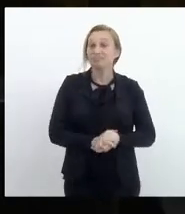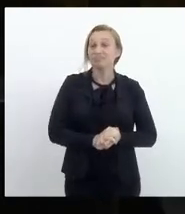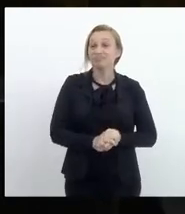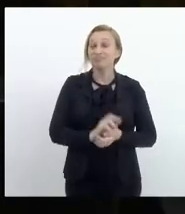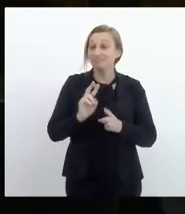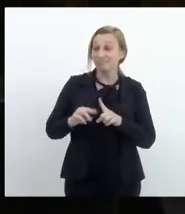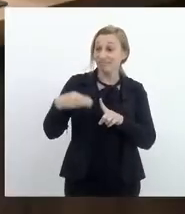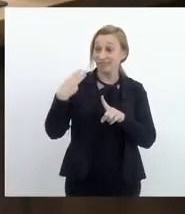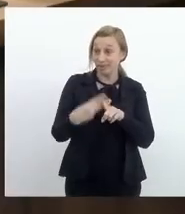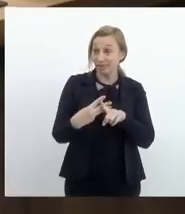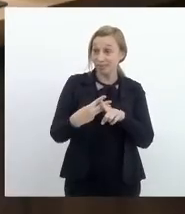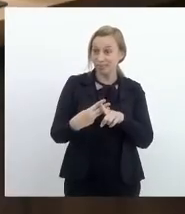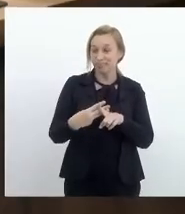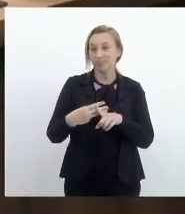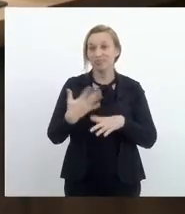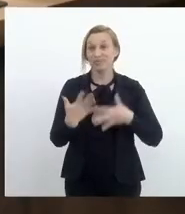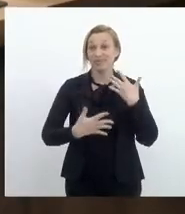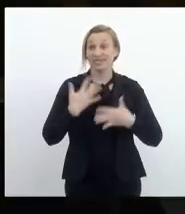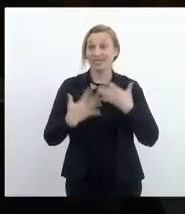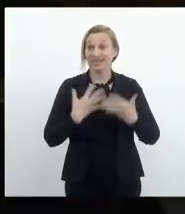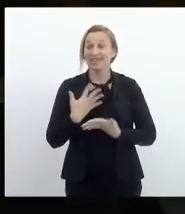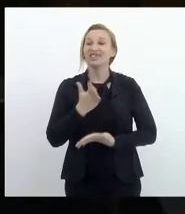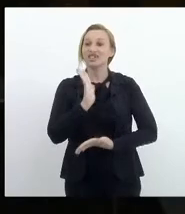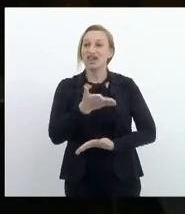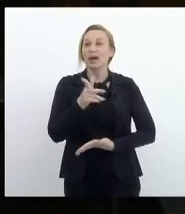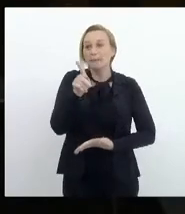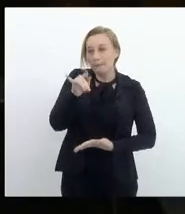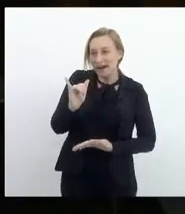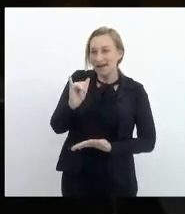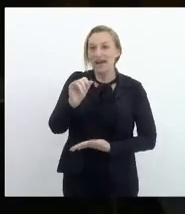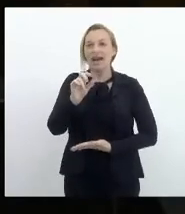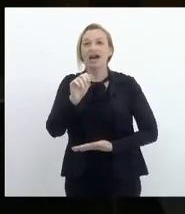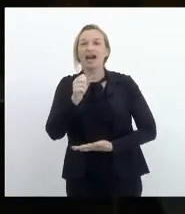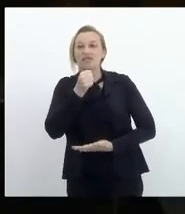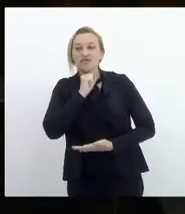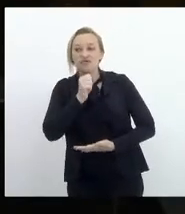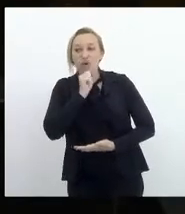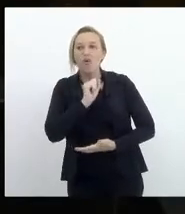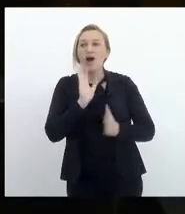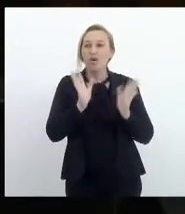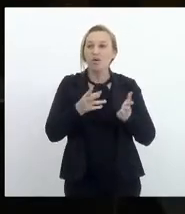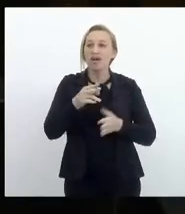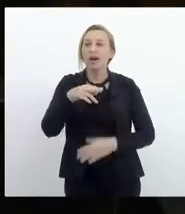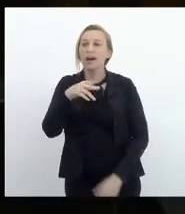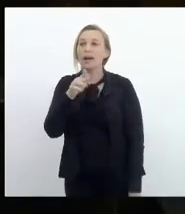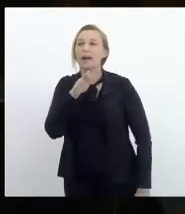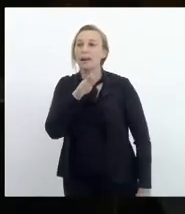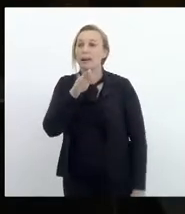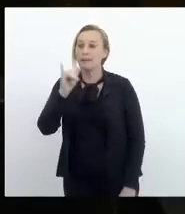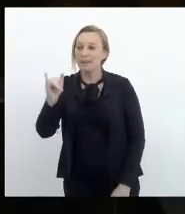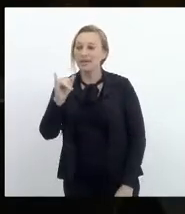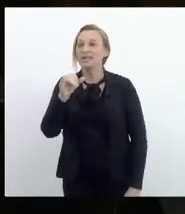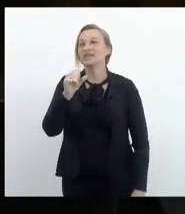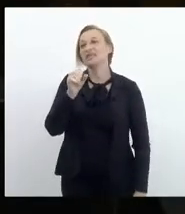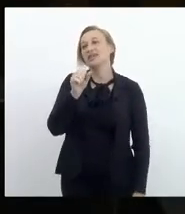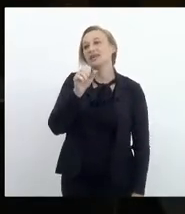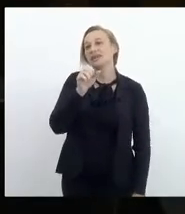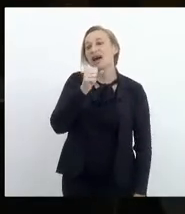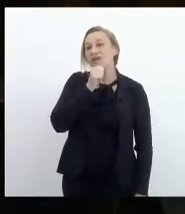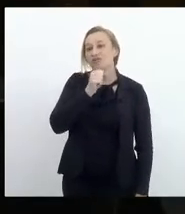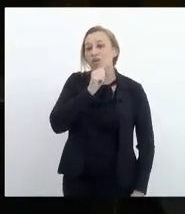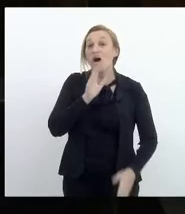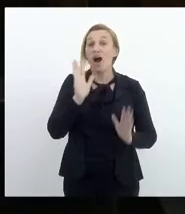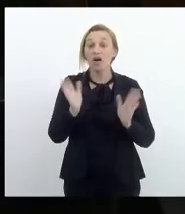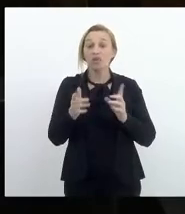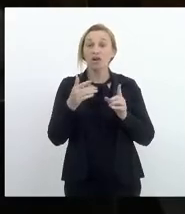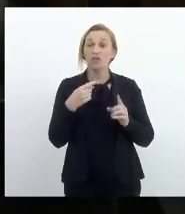triplo que já foi pai avô e bisavô e eu citei o mês